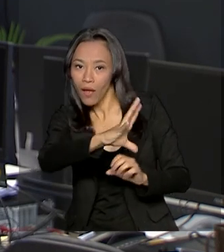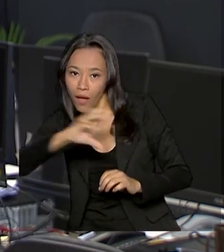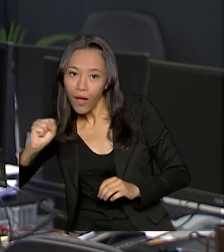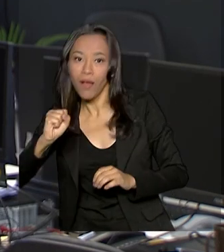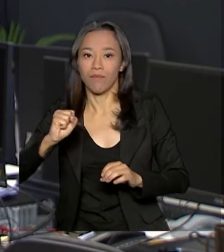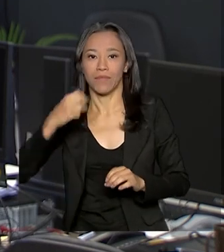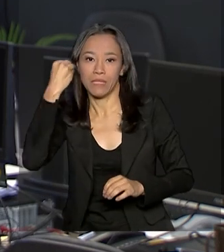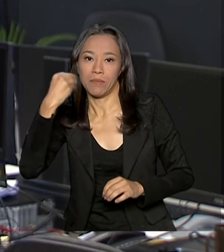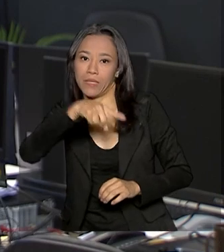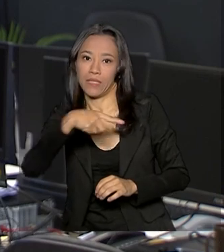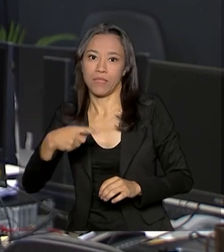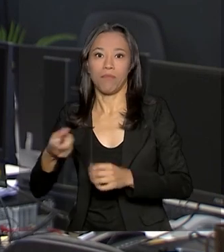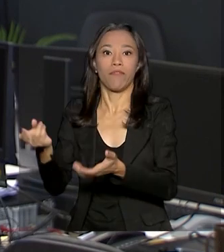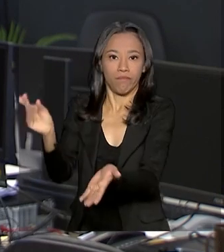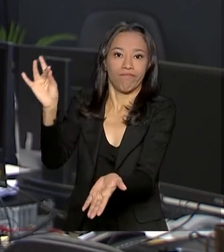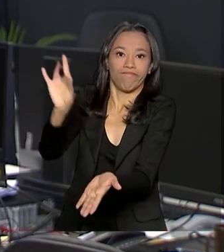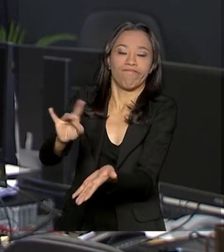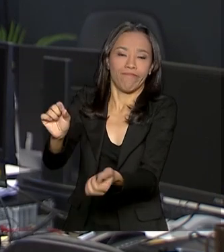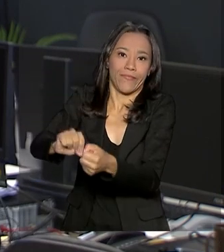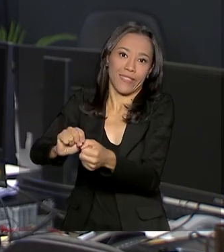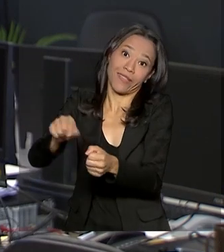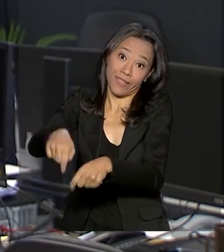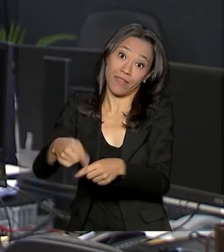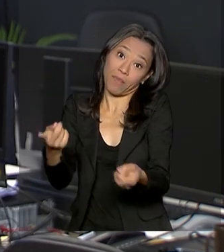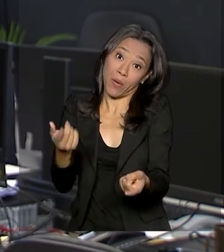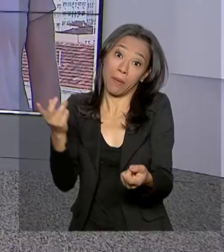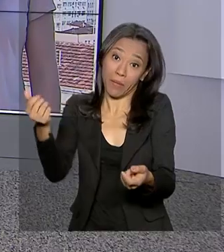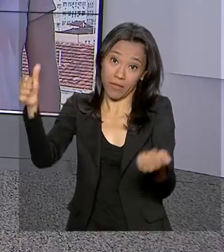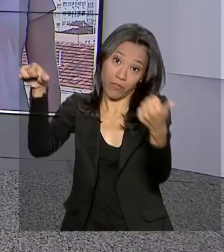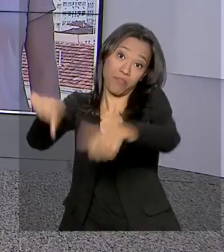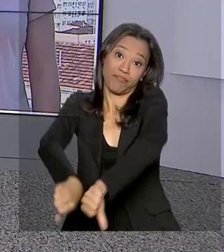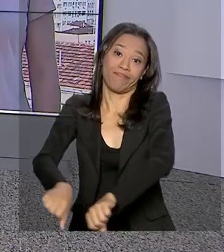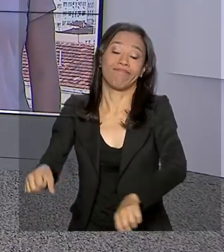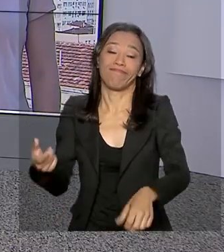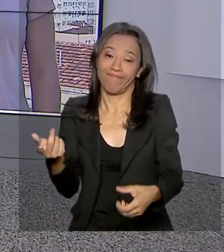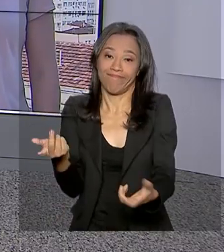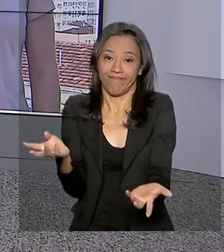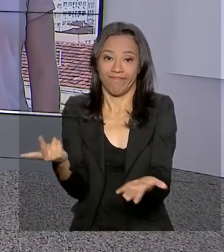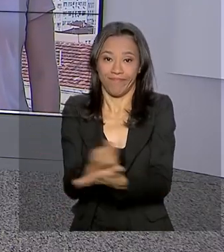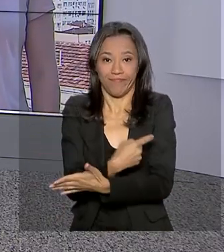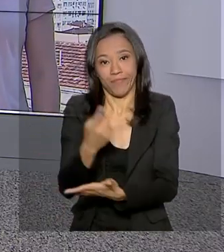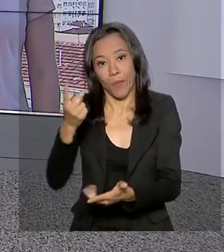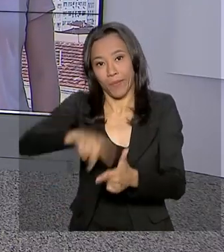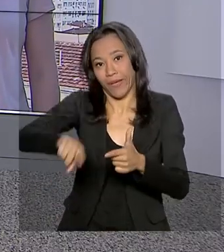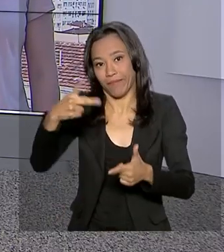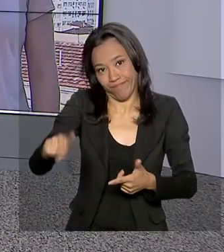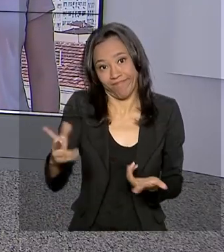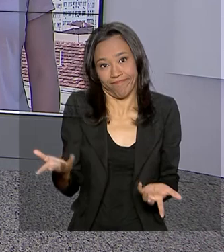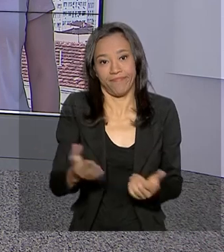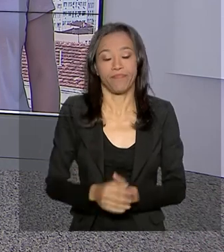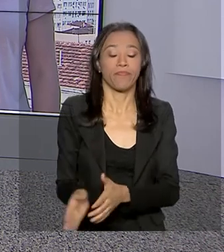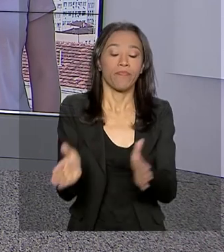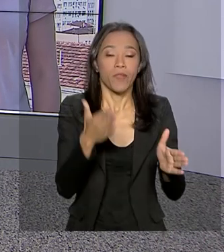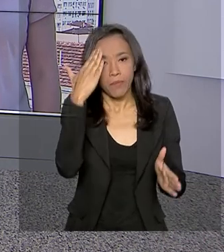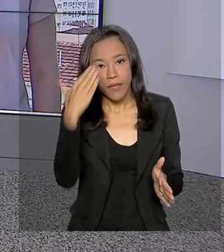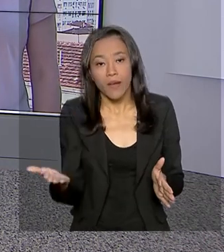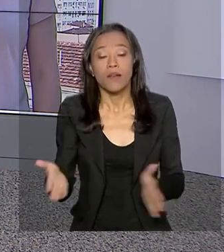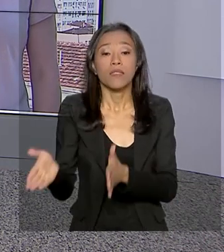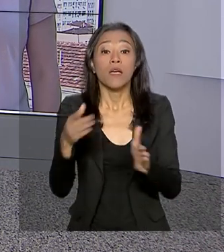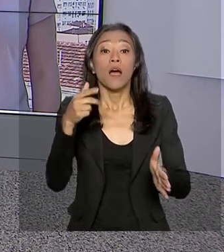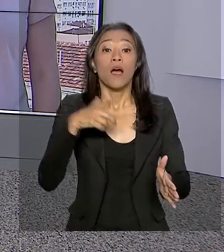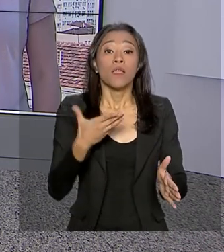dizer que pelo menos pra e suspeitos a casa caiu verdade ricardo obrigada pelas suas informações e olha vem